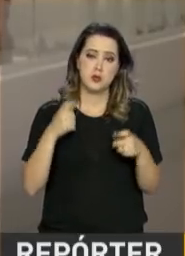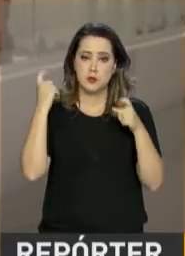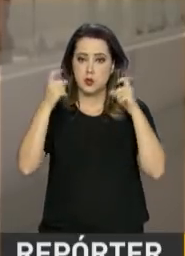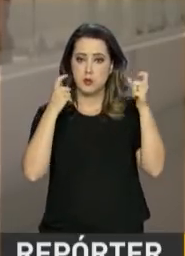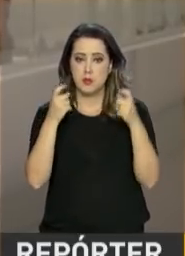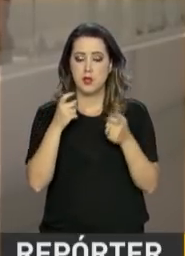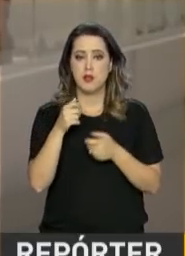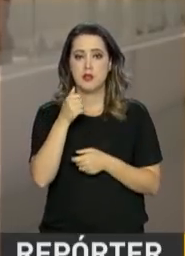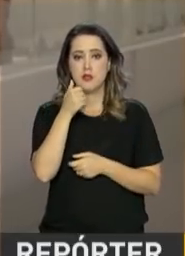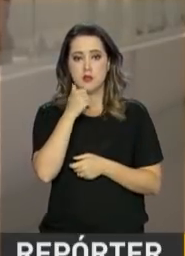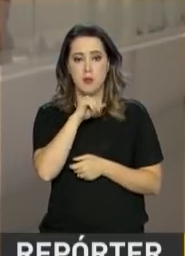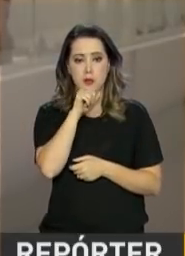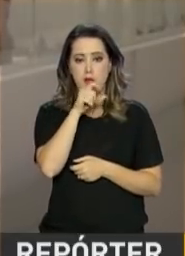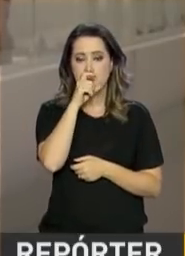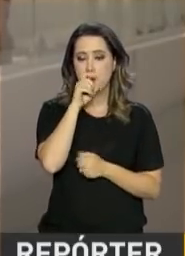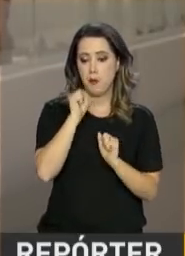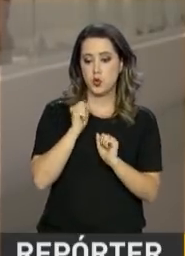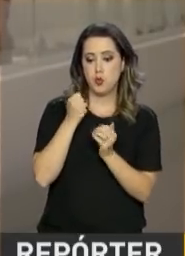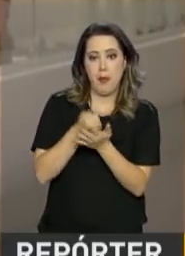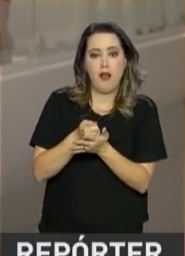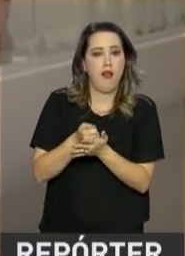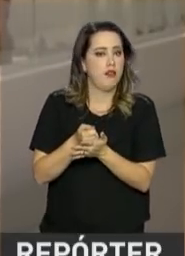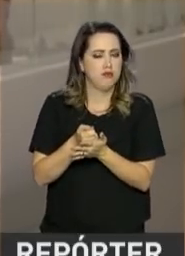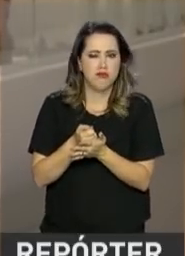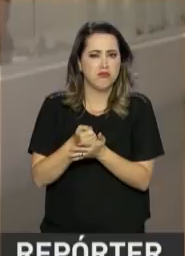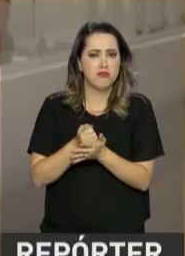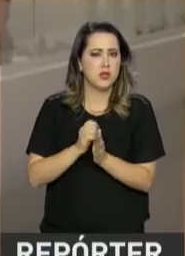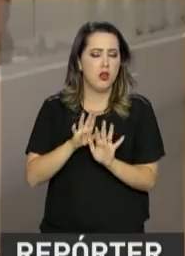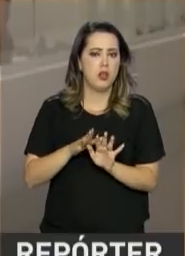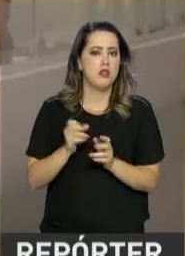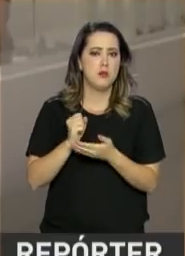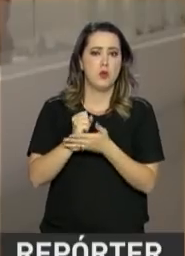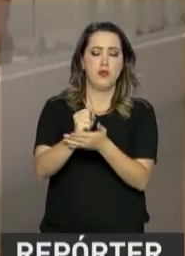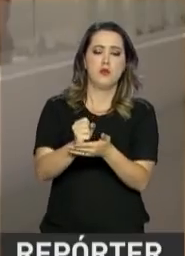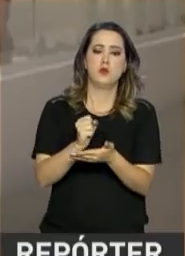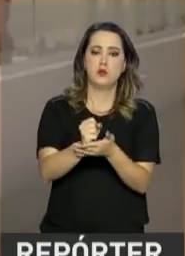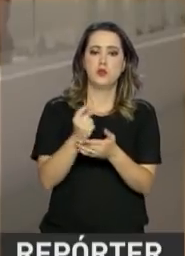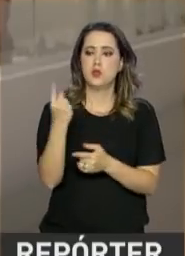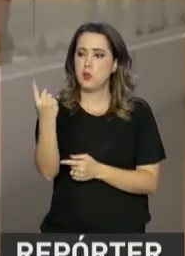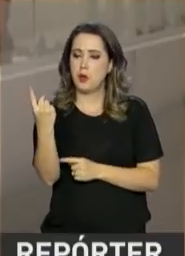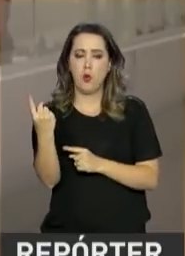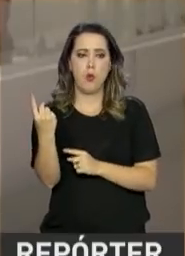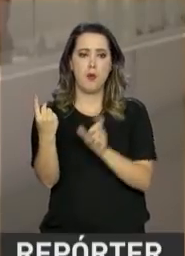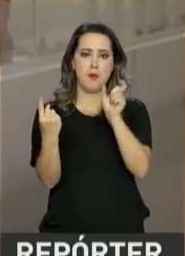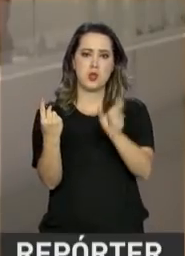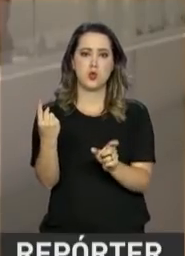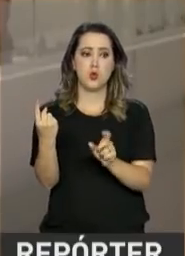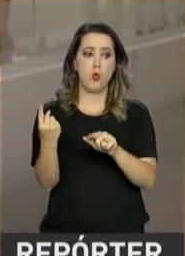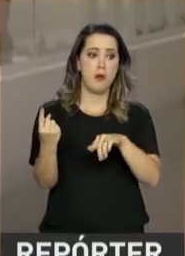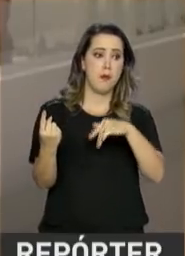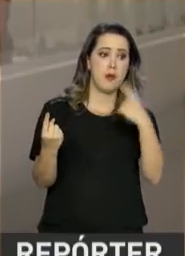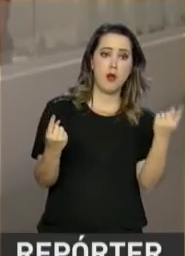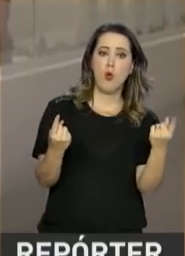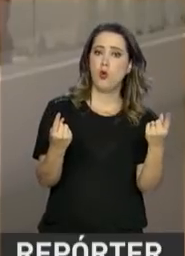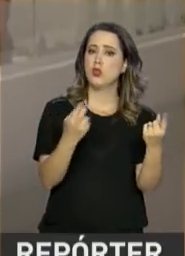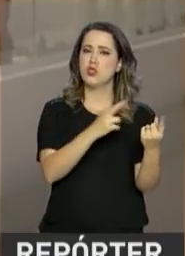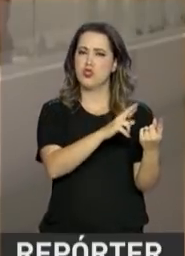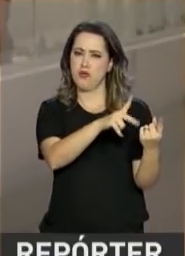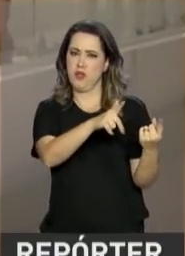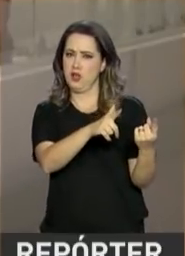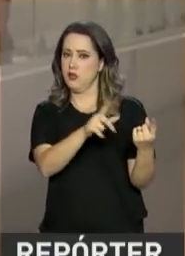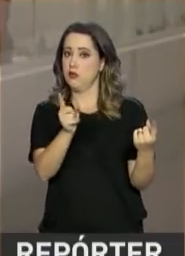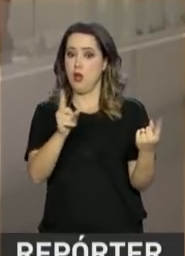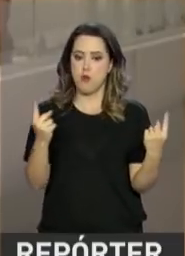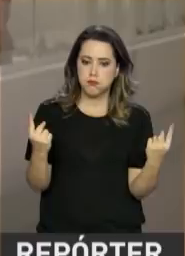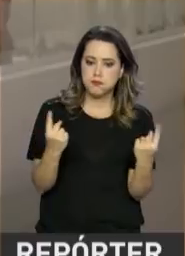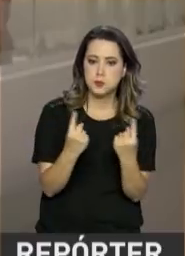pais podem pagar, se a gente tem condição de oferecer para uma pessoa de uma maneira e para outra não. Porque isso